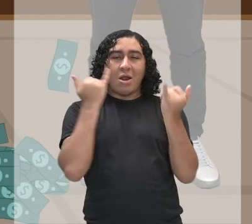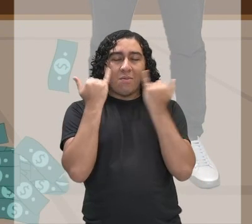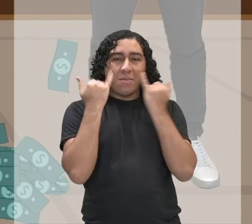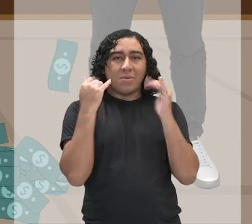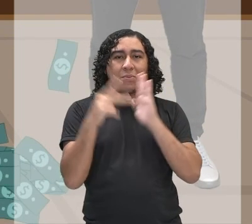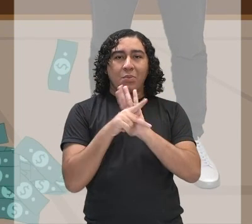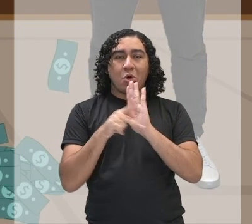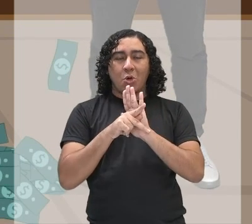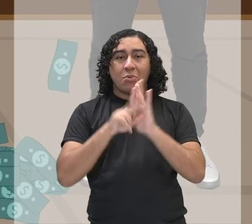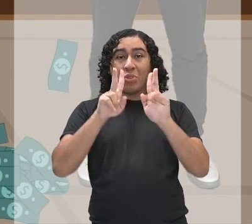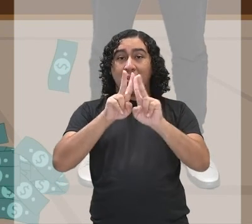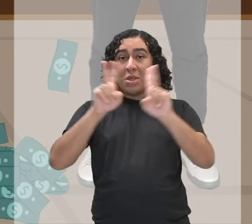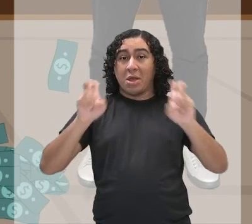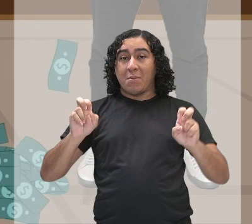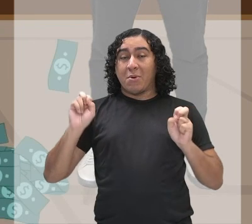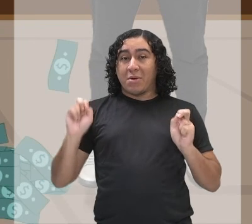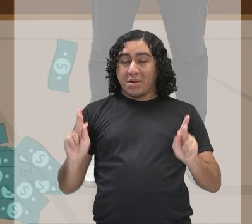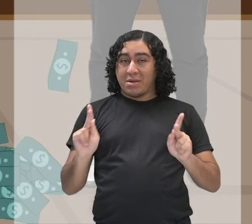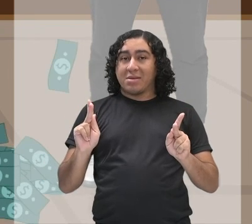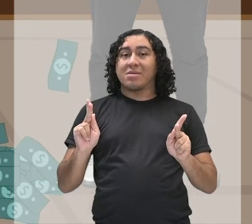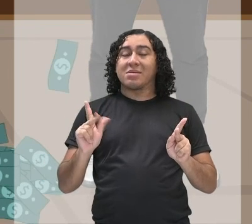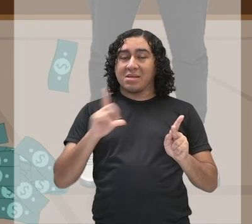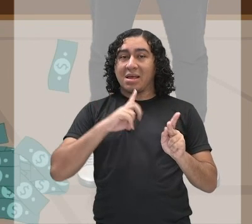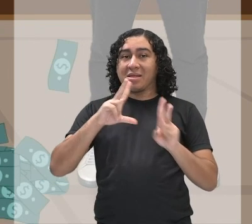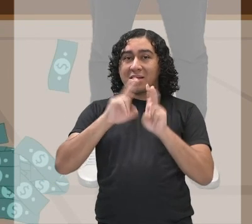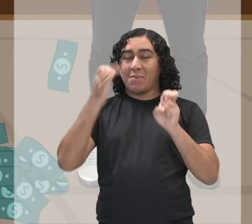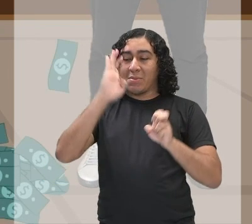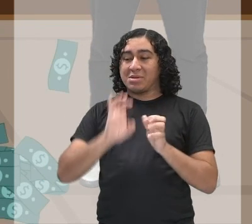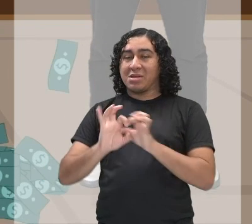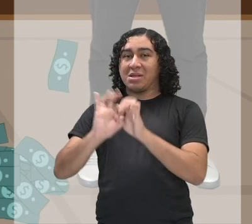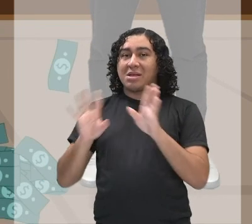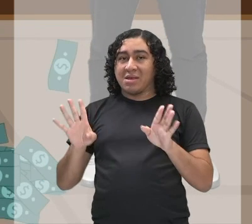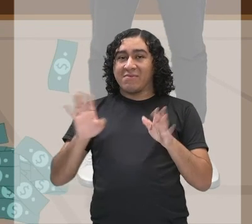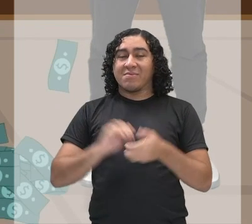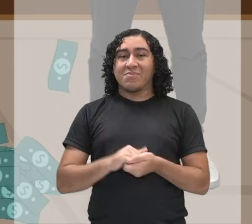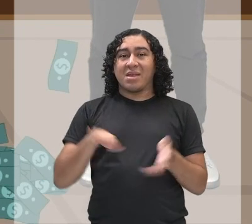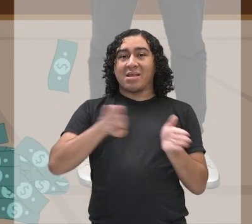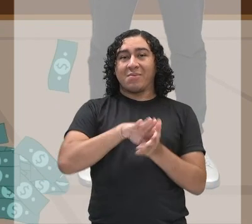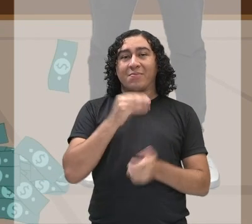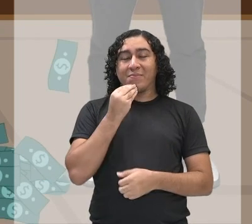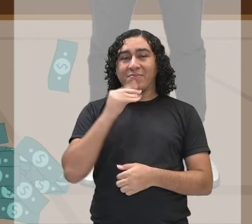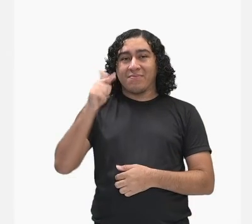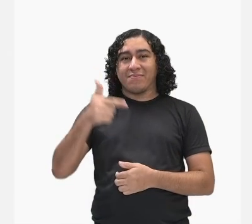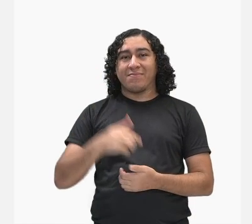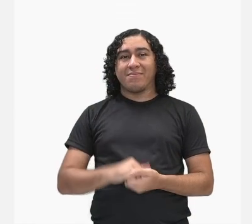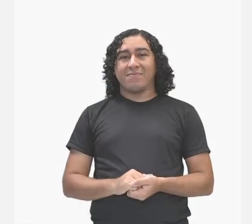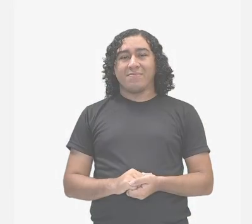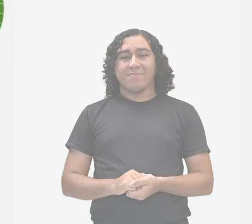esse tema desenvolvido aqui sobre a independência do Brasil, e até uma próxima.